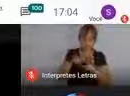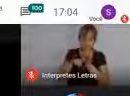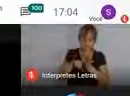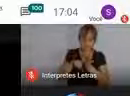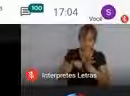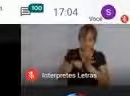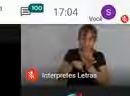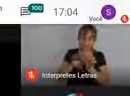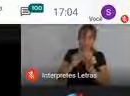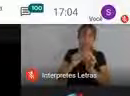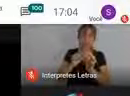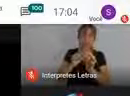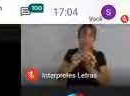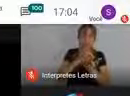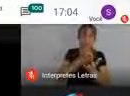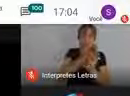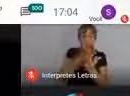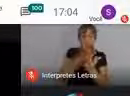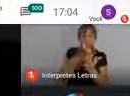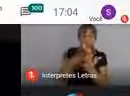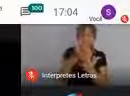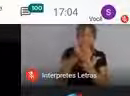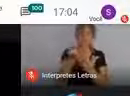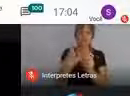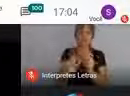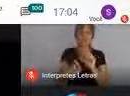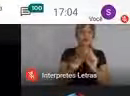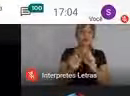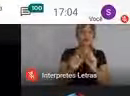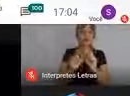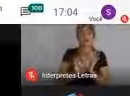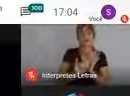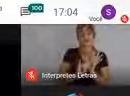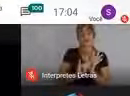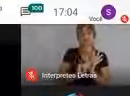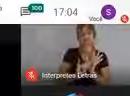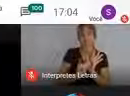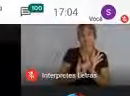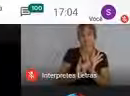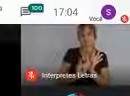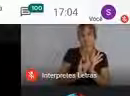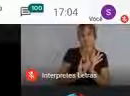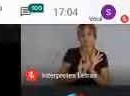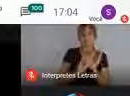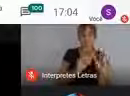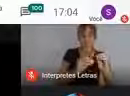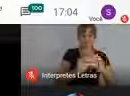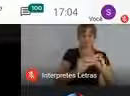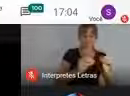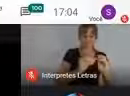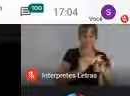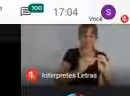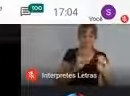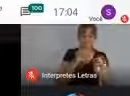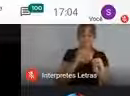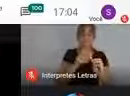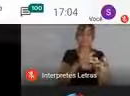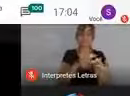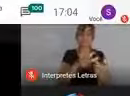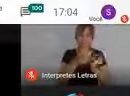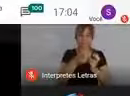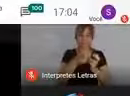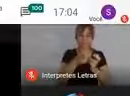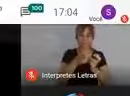que exatamente? Vai nos mostrar parte da identidade deste indivíduo falante. É aí que